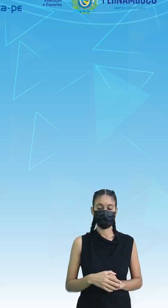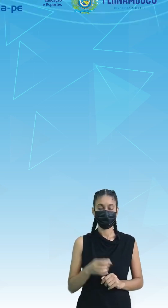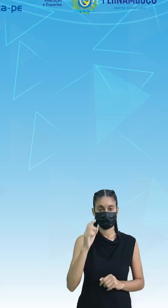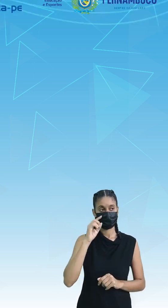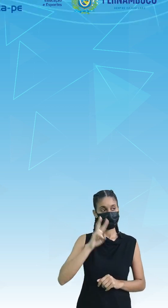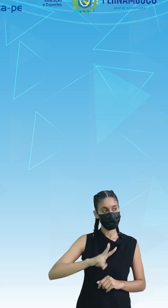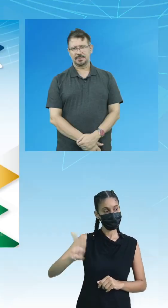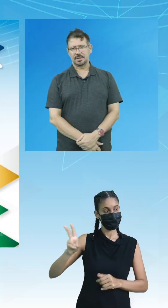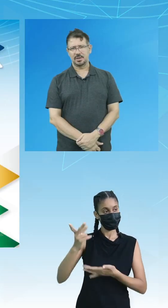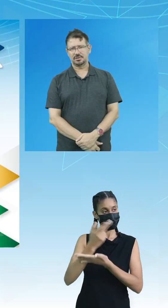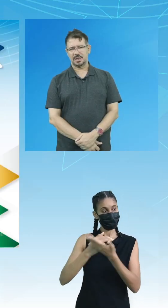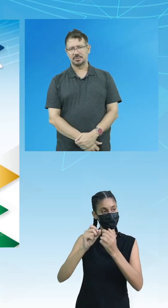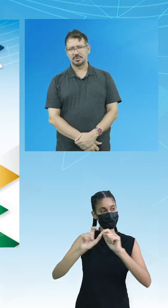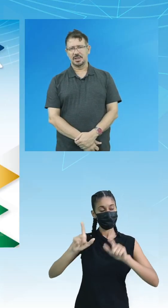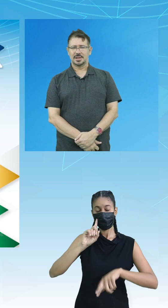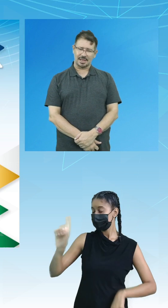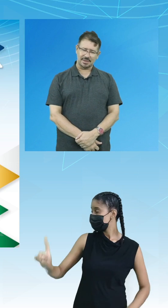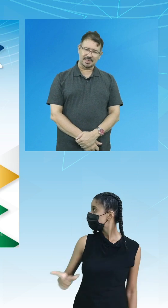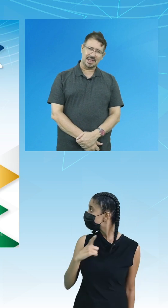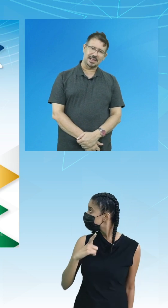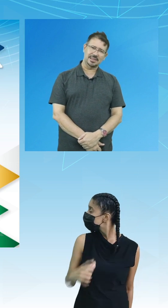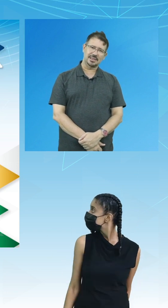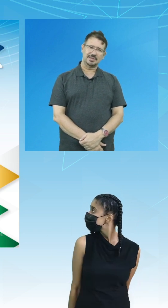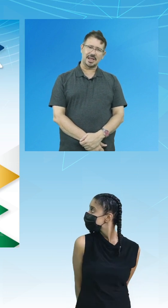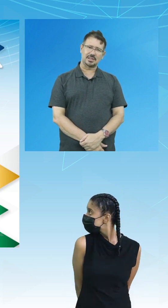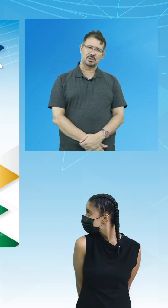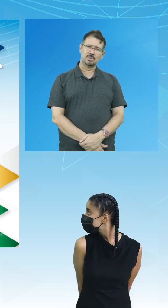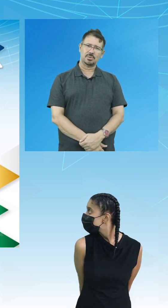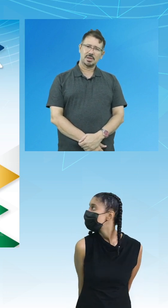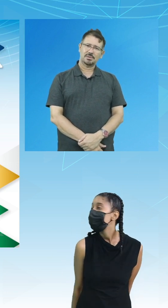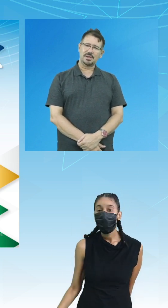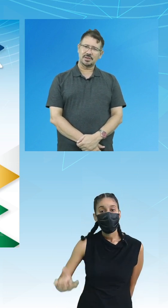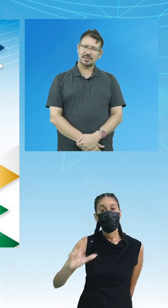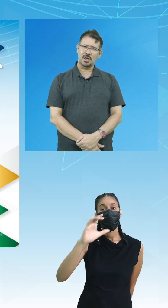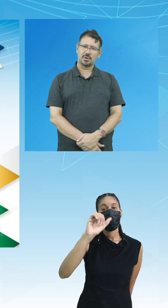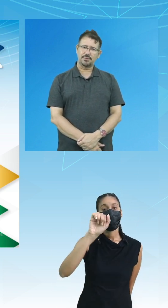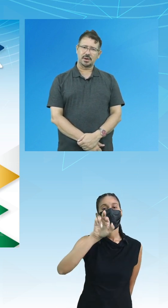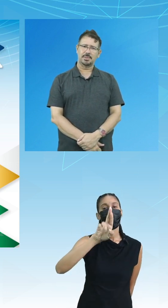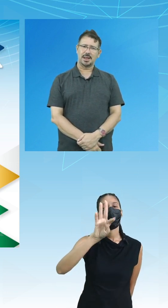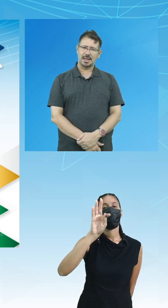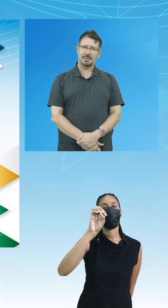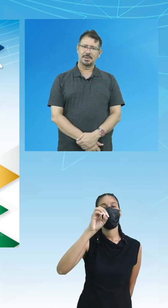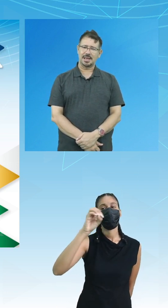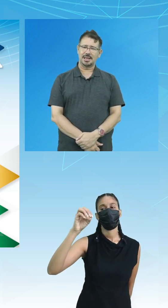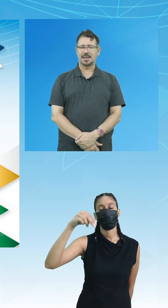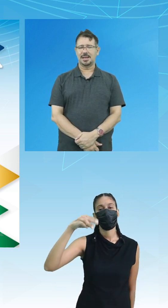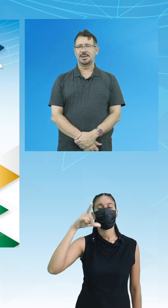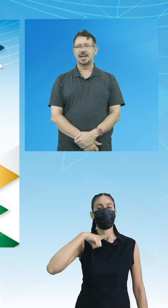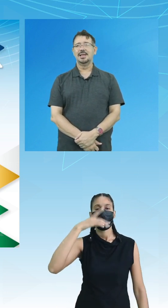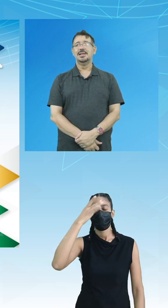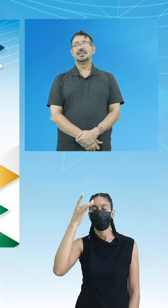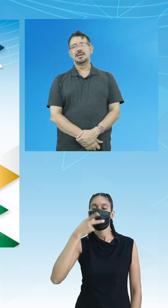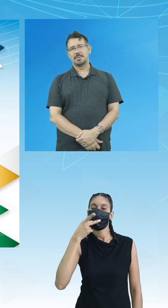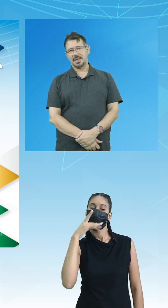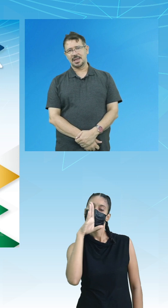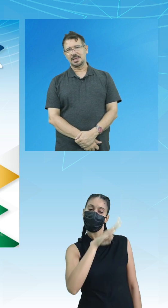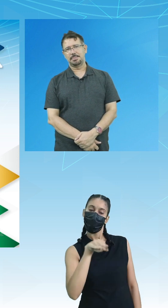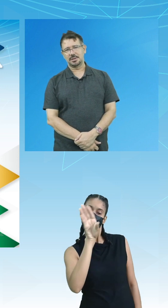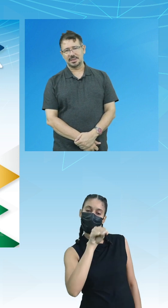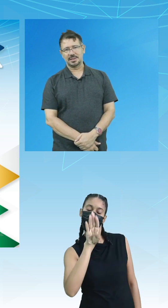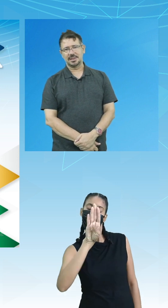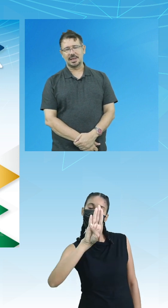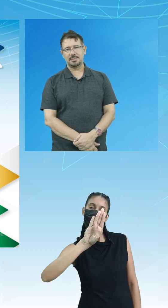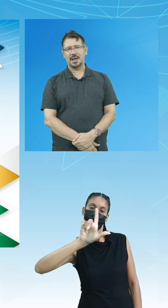acompanhe esse desenho que nós temos. Na verdade, este cartoon, veja que tem alguém falando blá, blá, blá, blá. Também